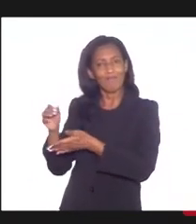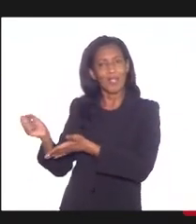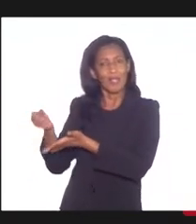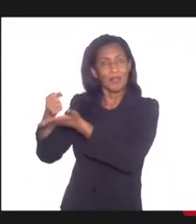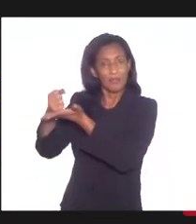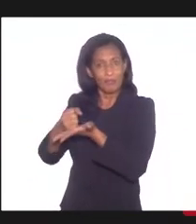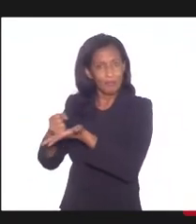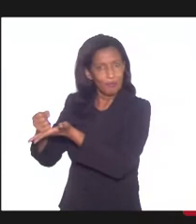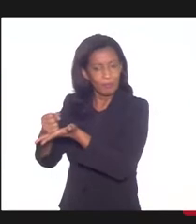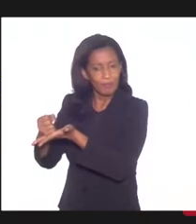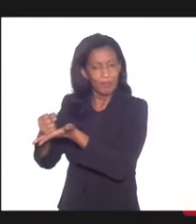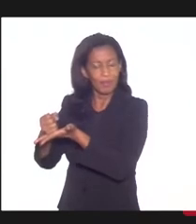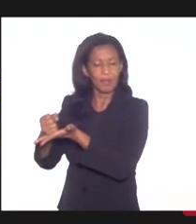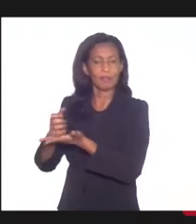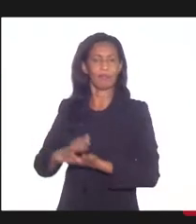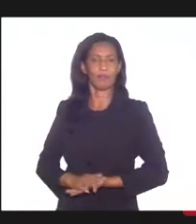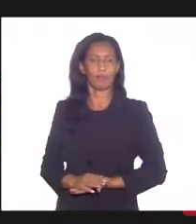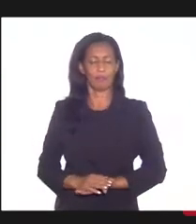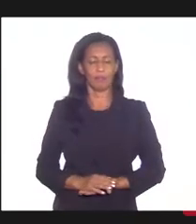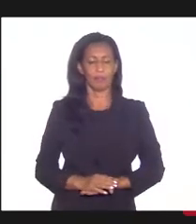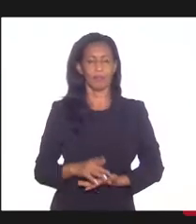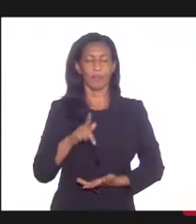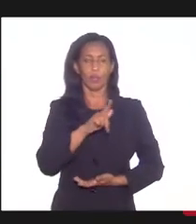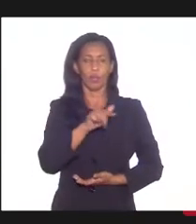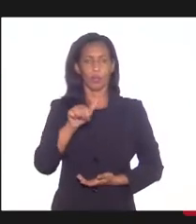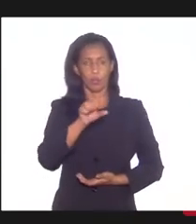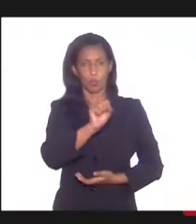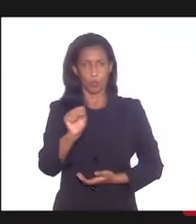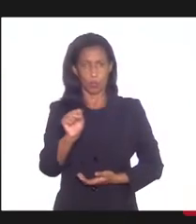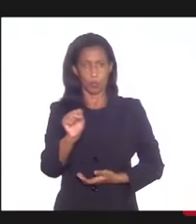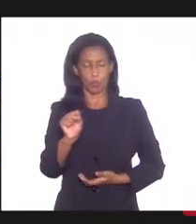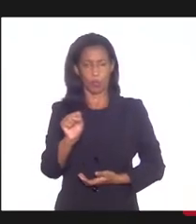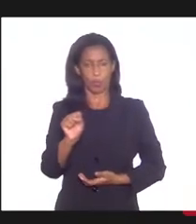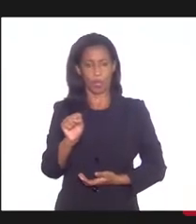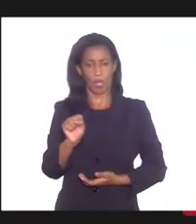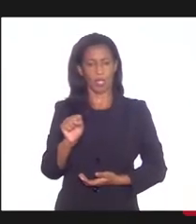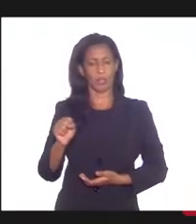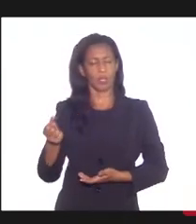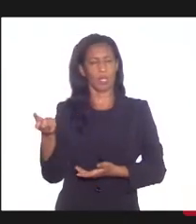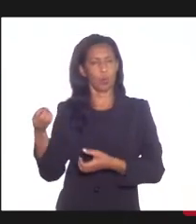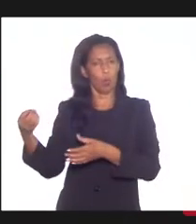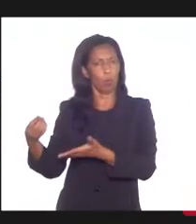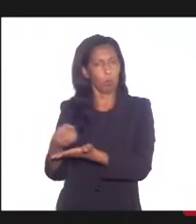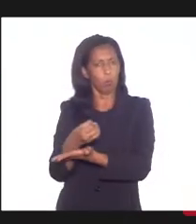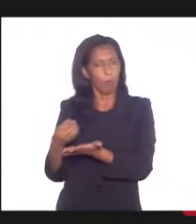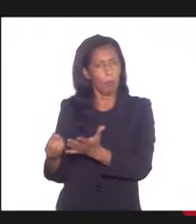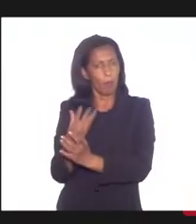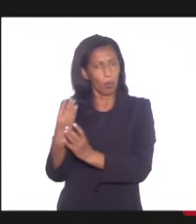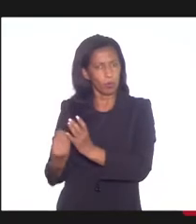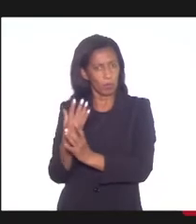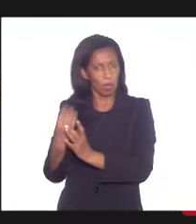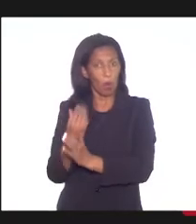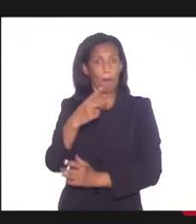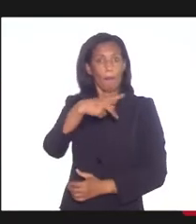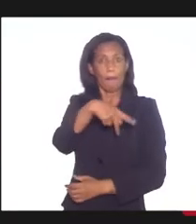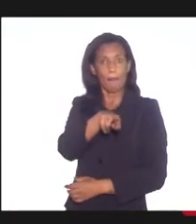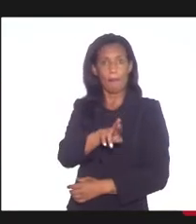com a produção de gás associado, e essa produção é a produção do pré-sal, não é a